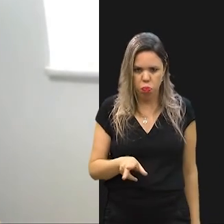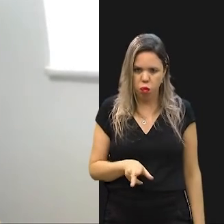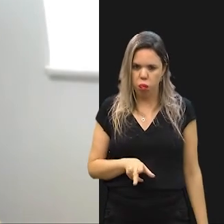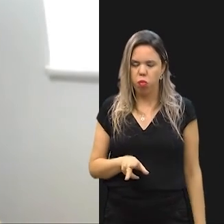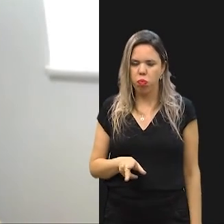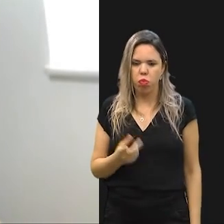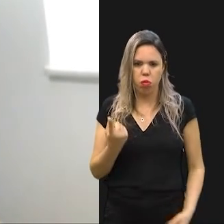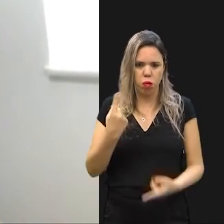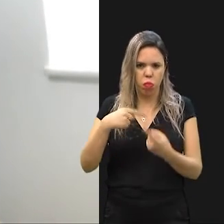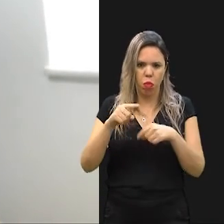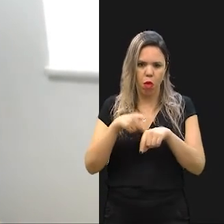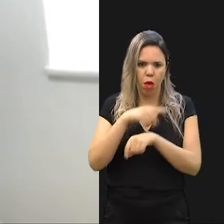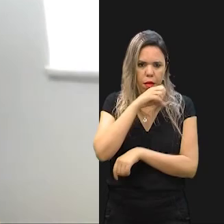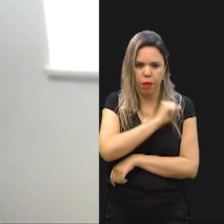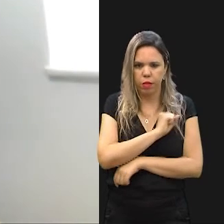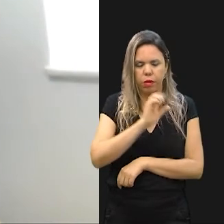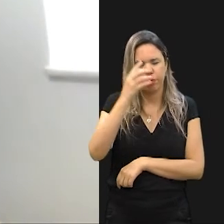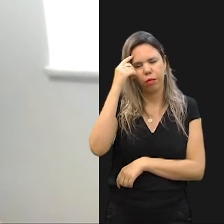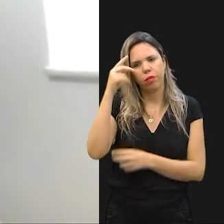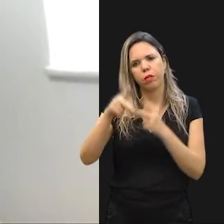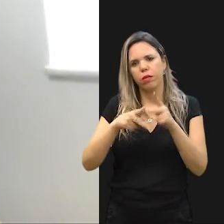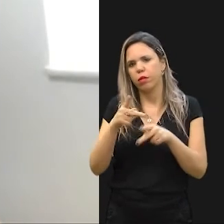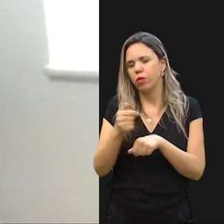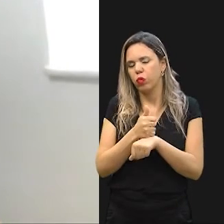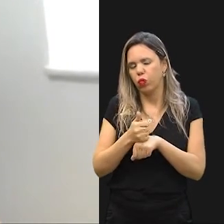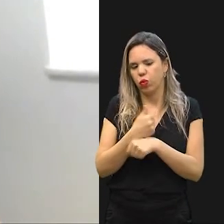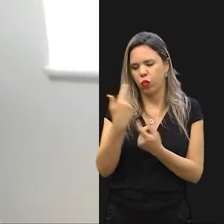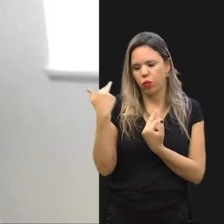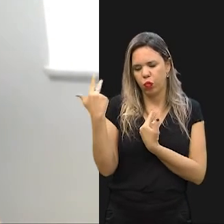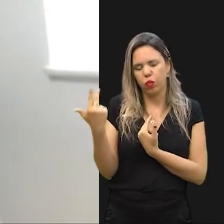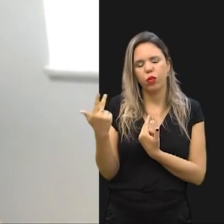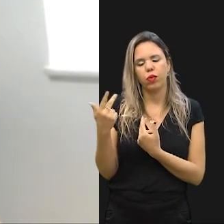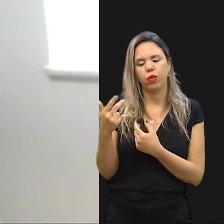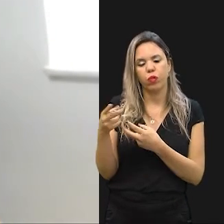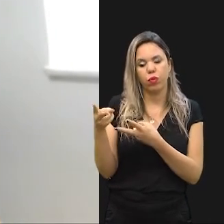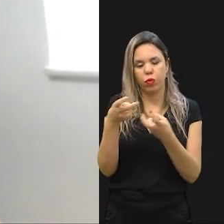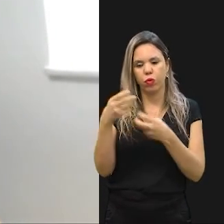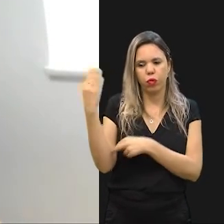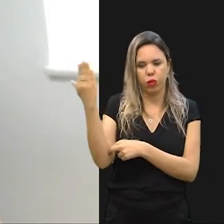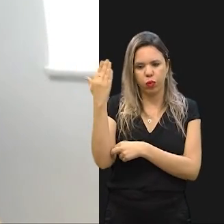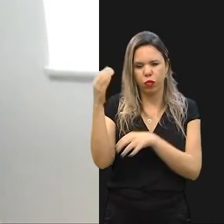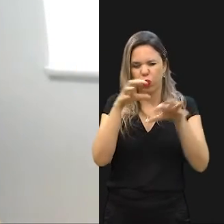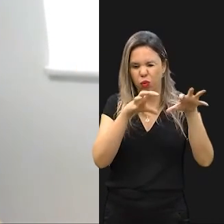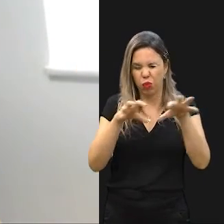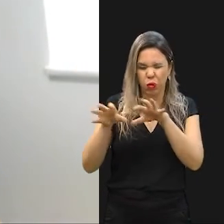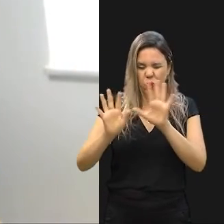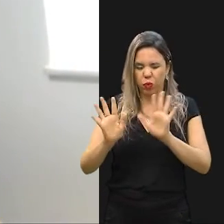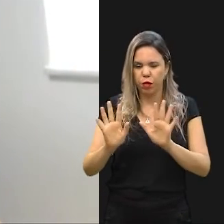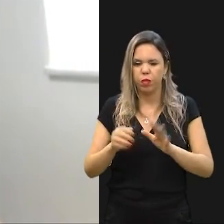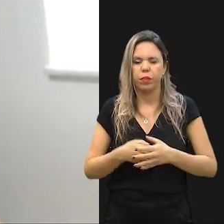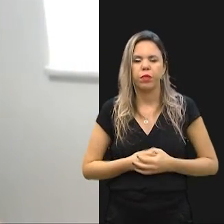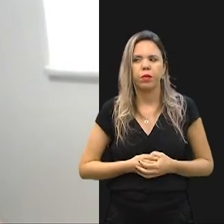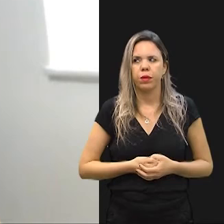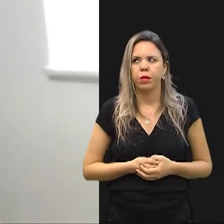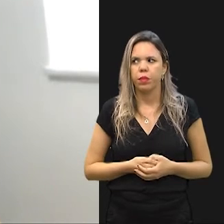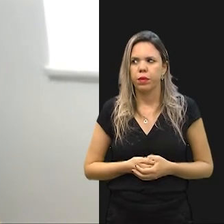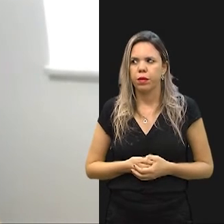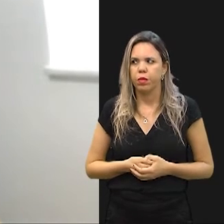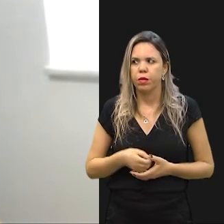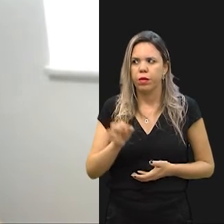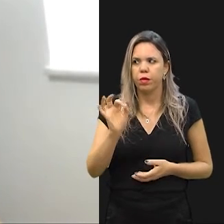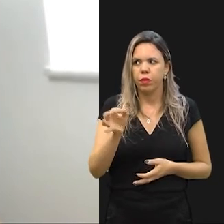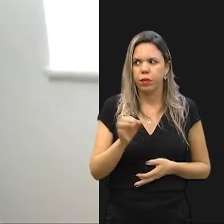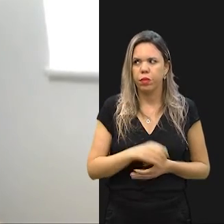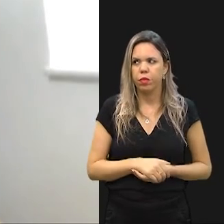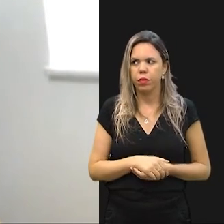fenômeno mais imediato que passa na cabeça de um meteorologista quando ele vai fazer a previsão de tempestades, né? Mas, certamente,